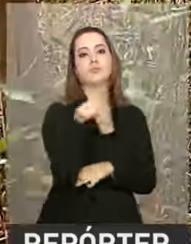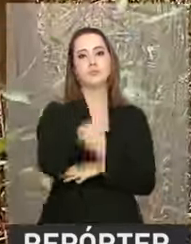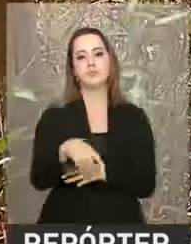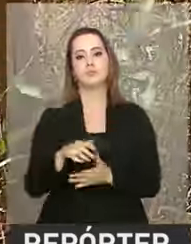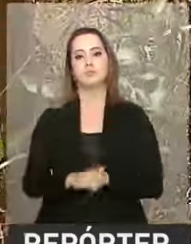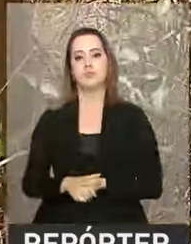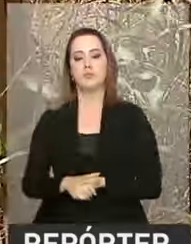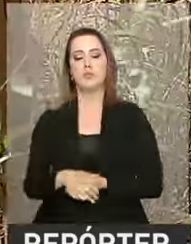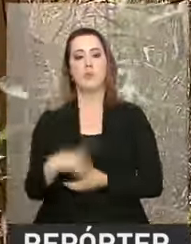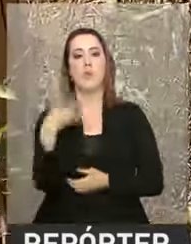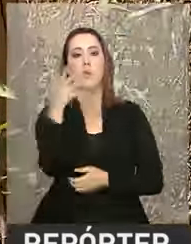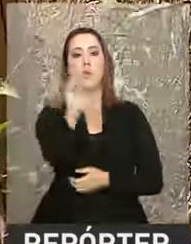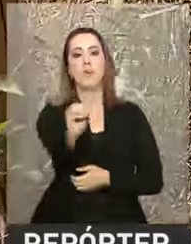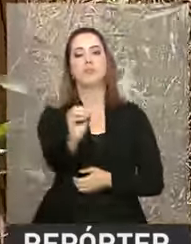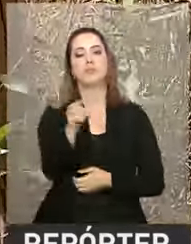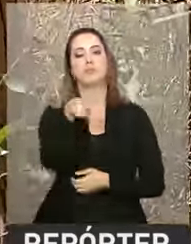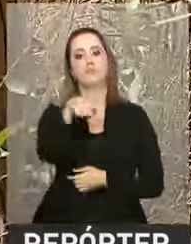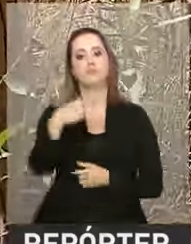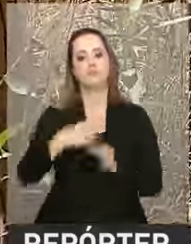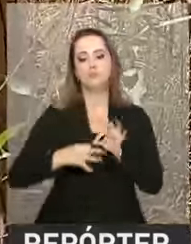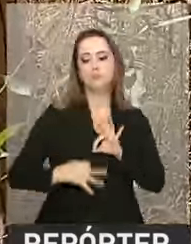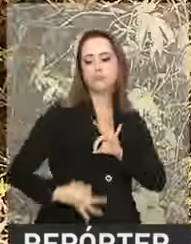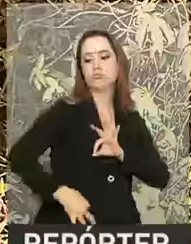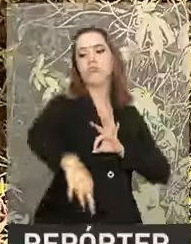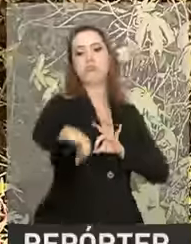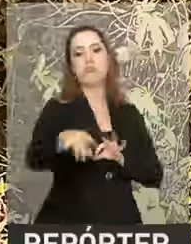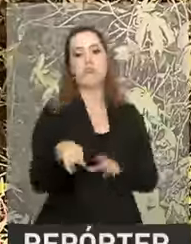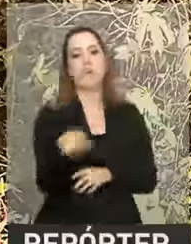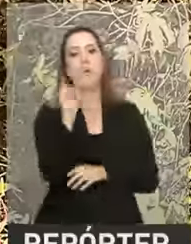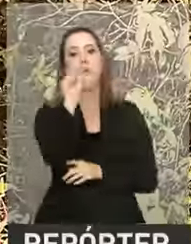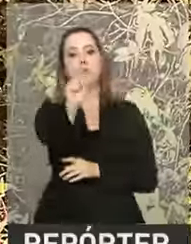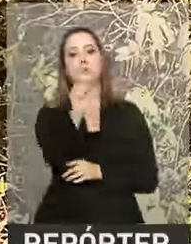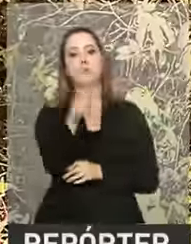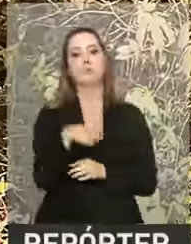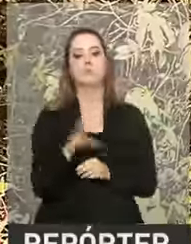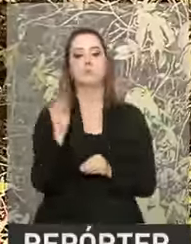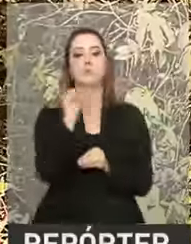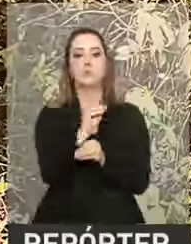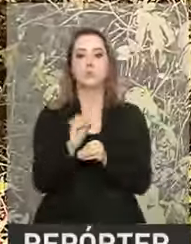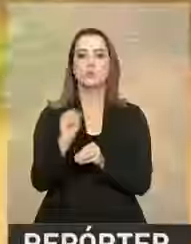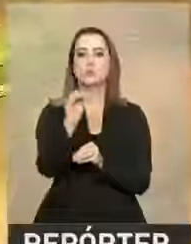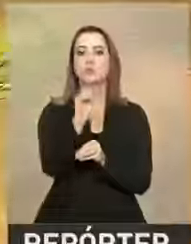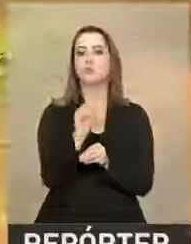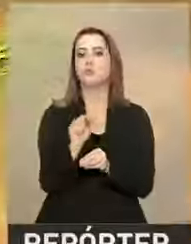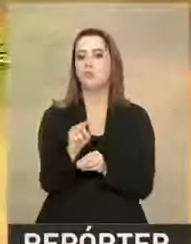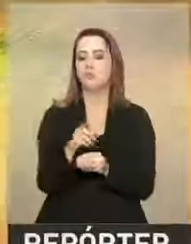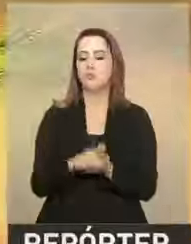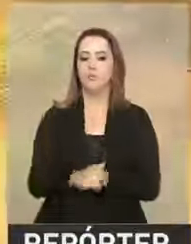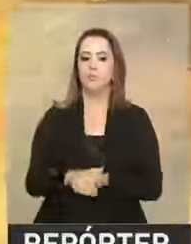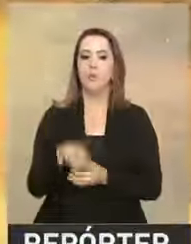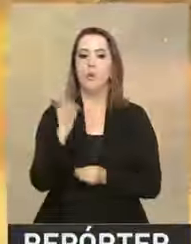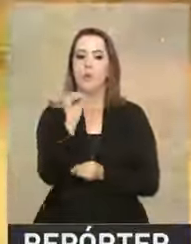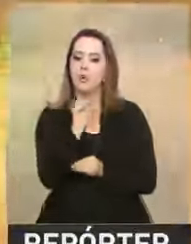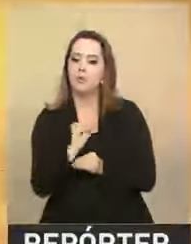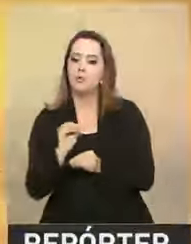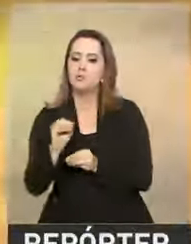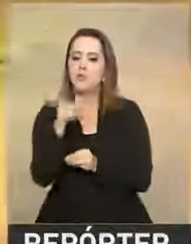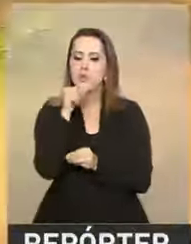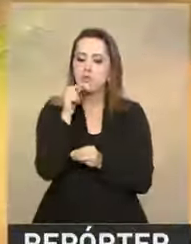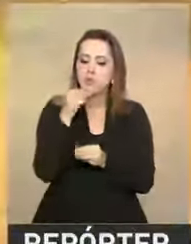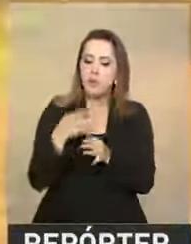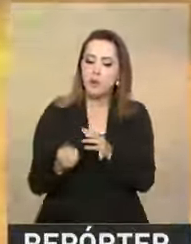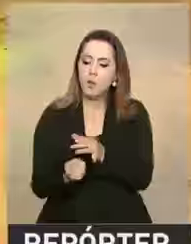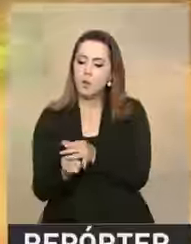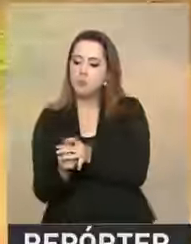Cerrado. Dos 40 hectares da fazenda de Fátima, 8 fazem parte do projeto. O trabalho de conservação que ela